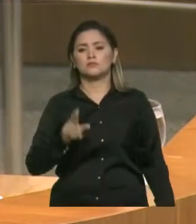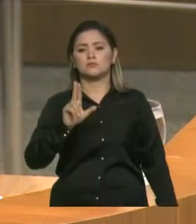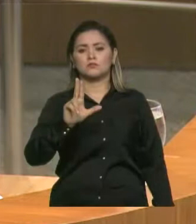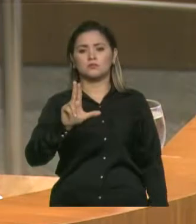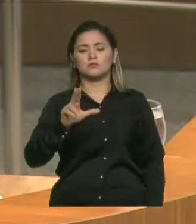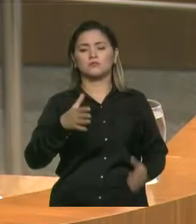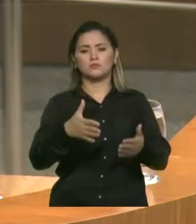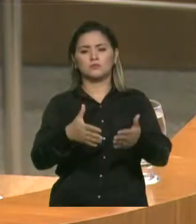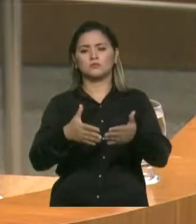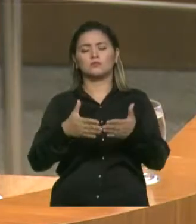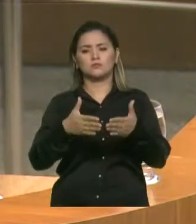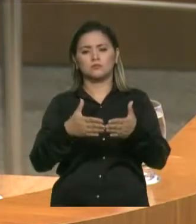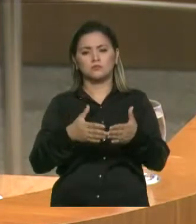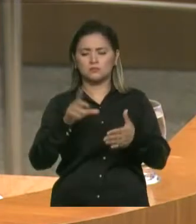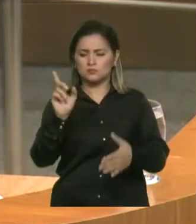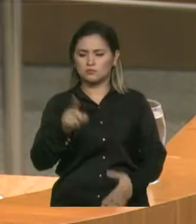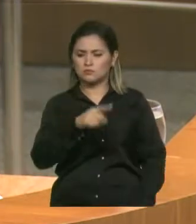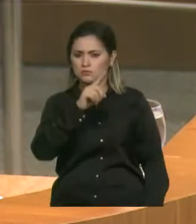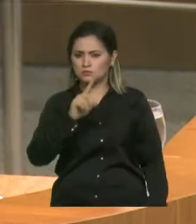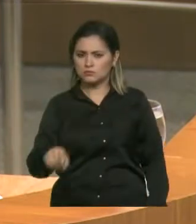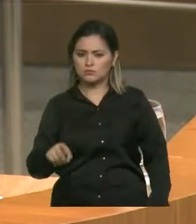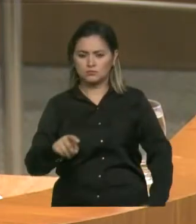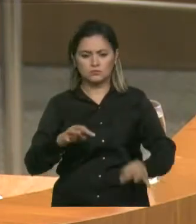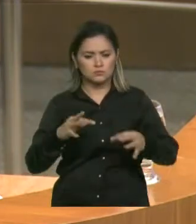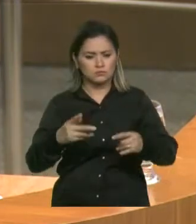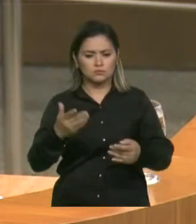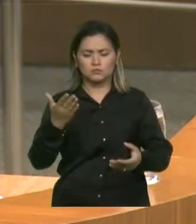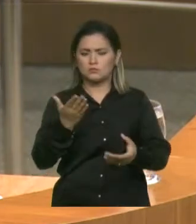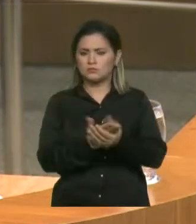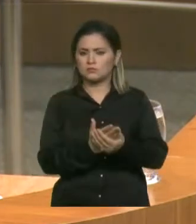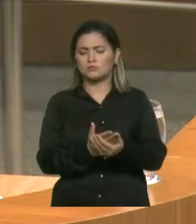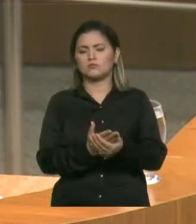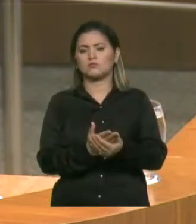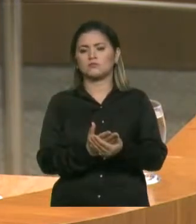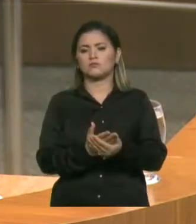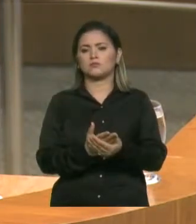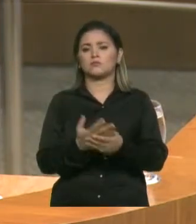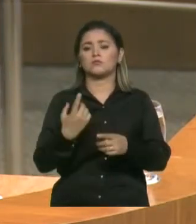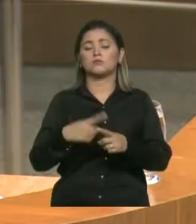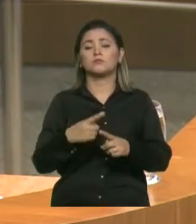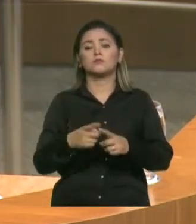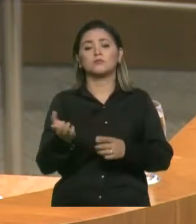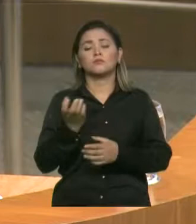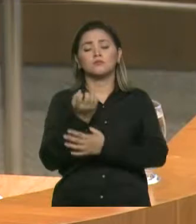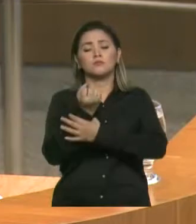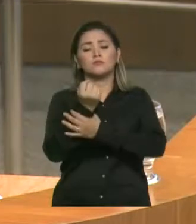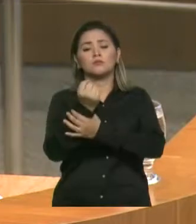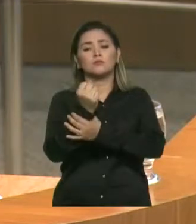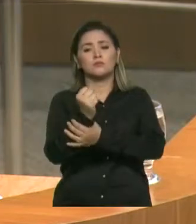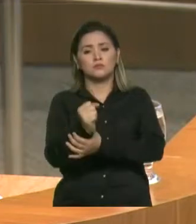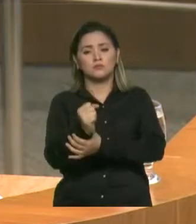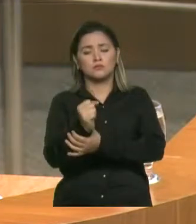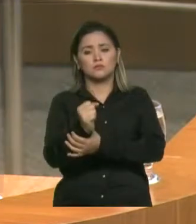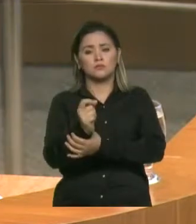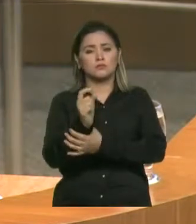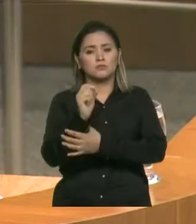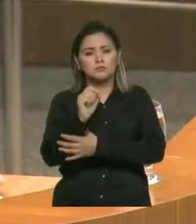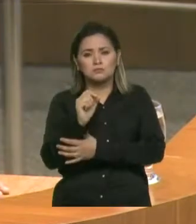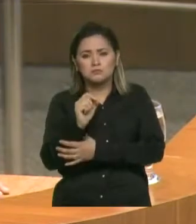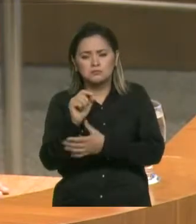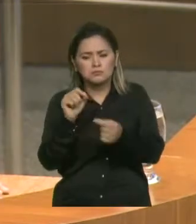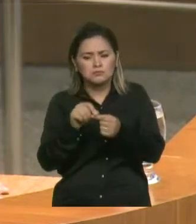requer a nulidade de todo o processo para assim garantir a sua inocência, porque crime nenhum